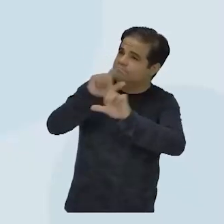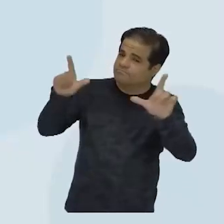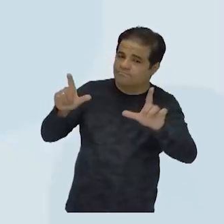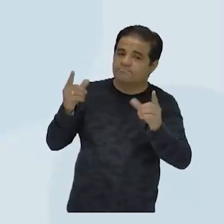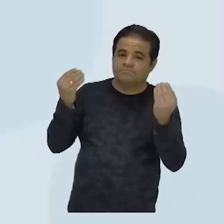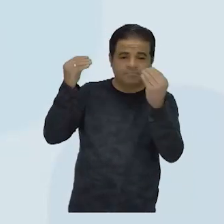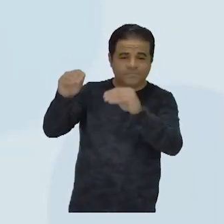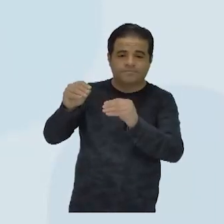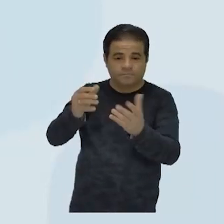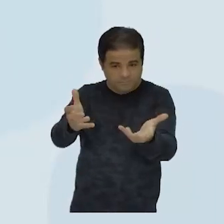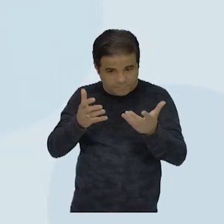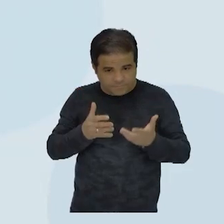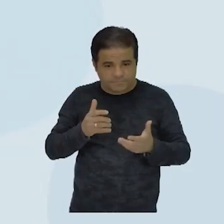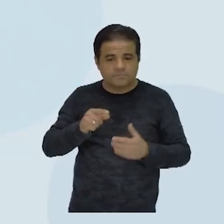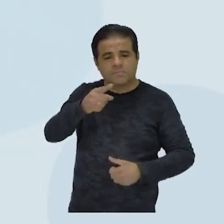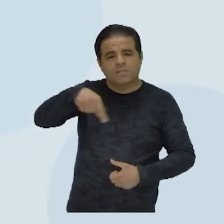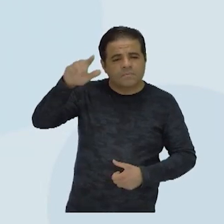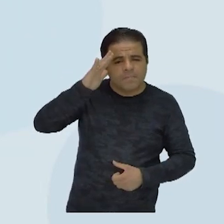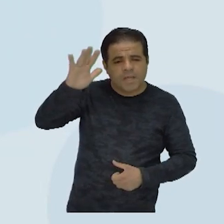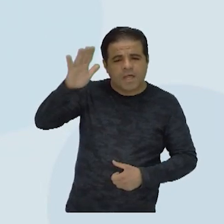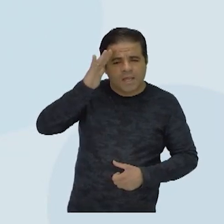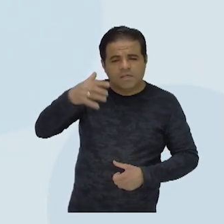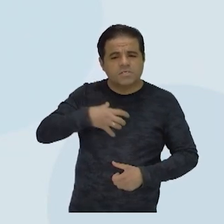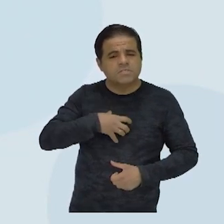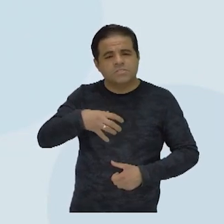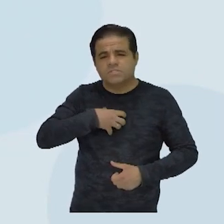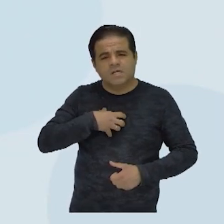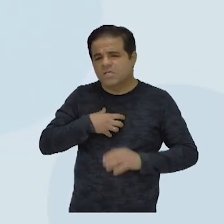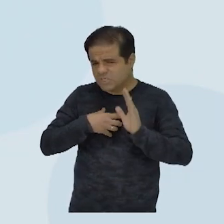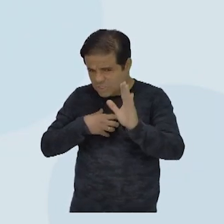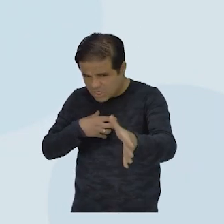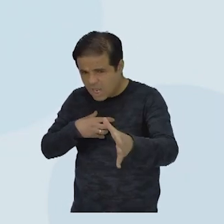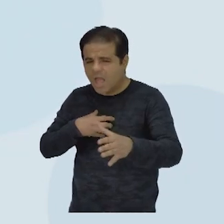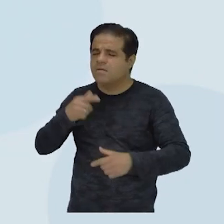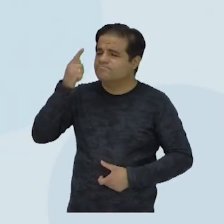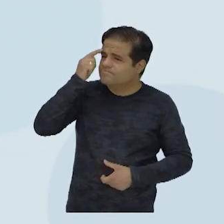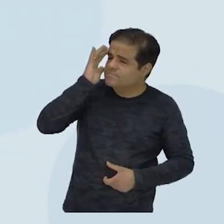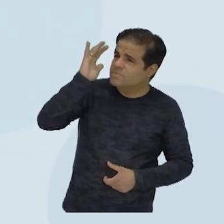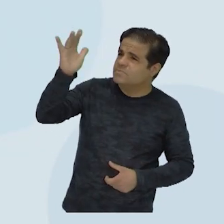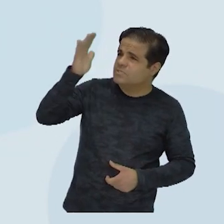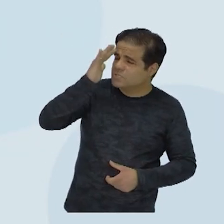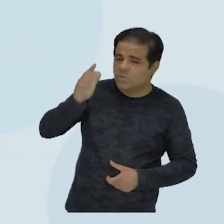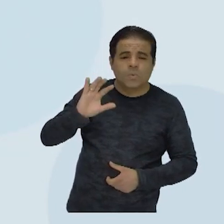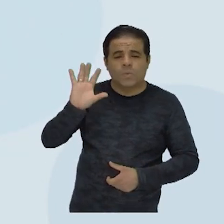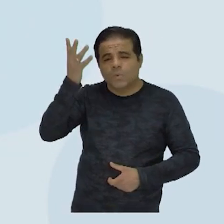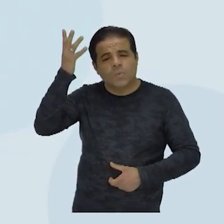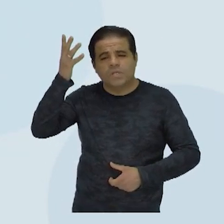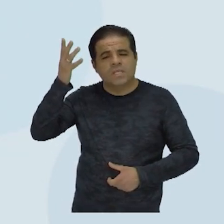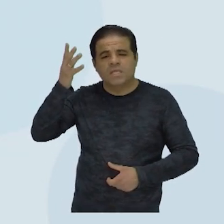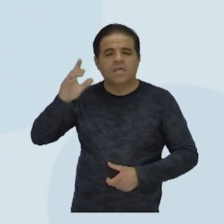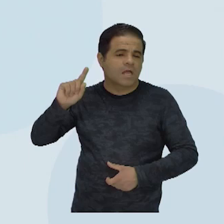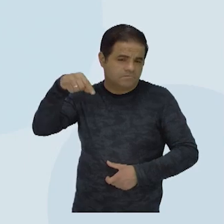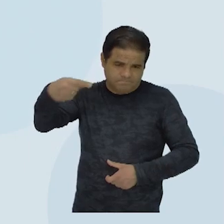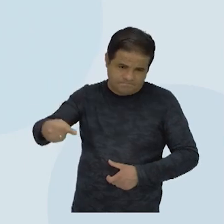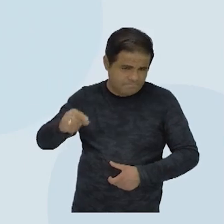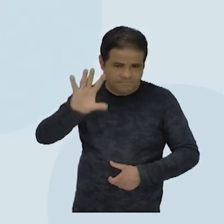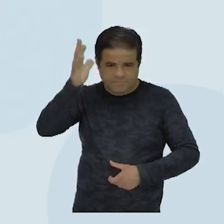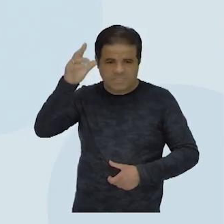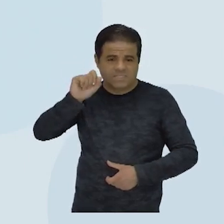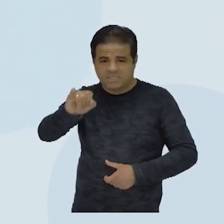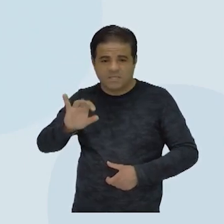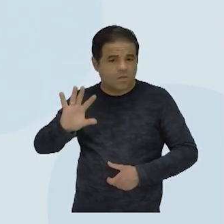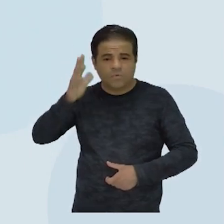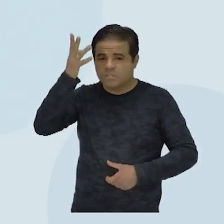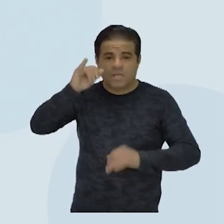na tela, eu quero que vocês pensem agora da seguinte maneira. Se você já imaginou o que ocorreria, né, o que aconteceria, se